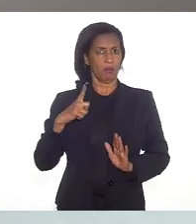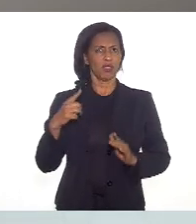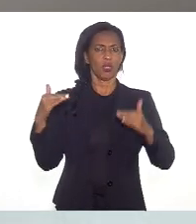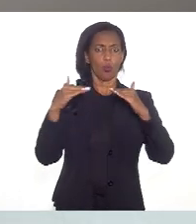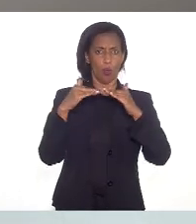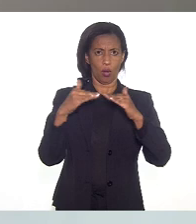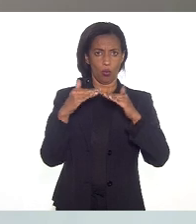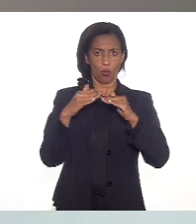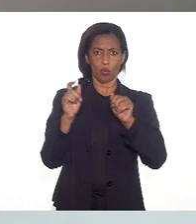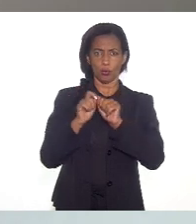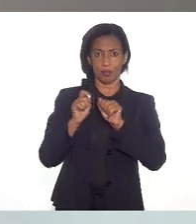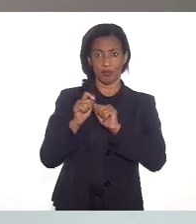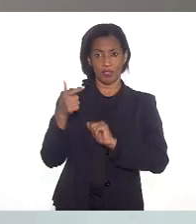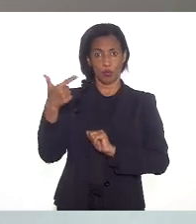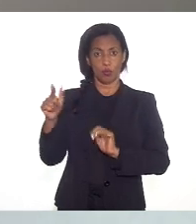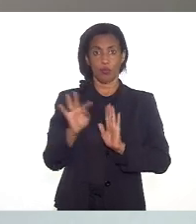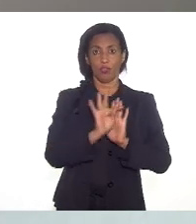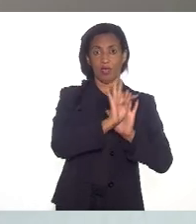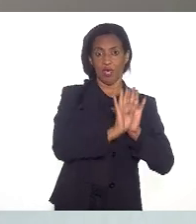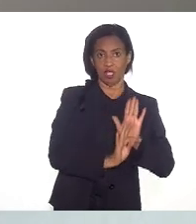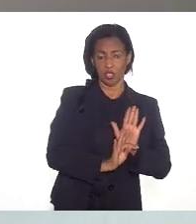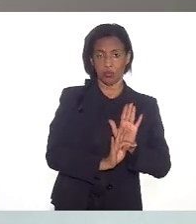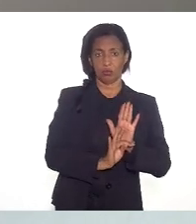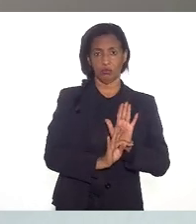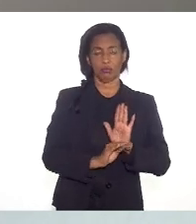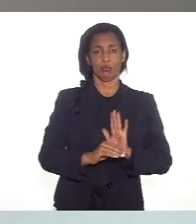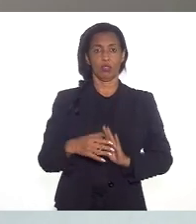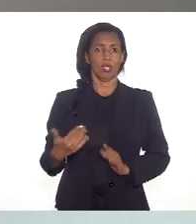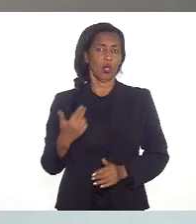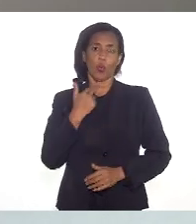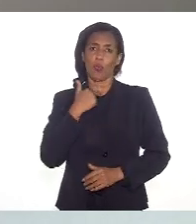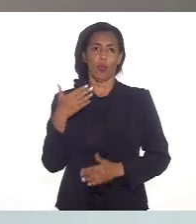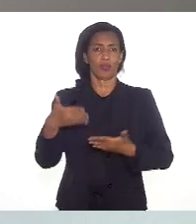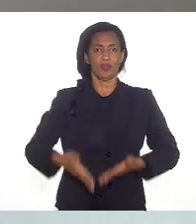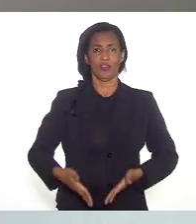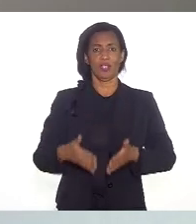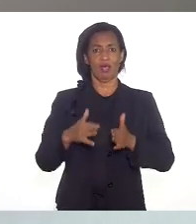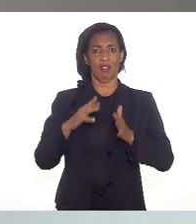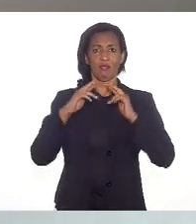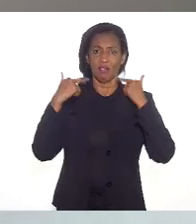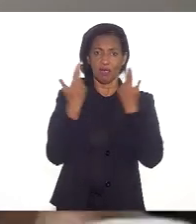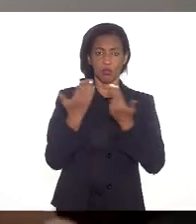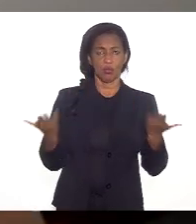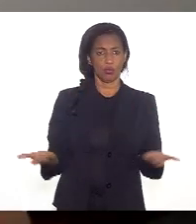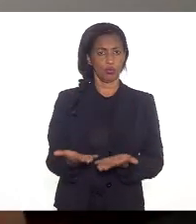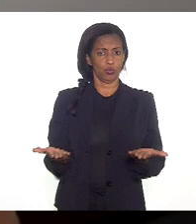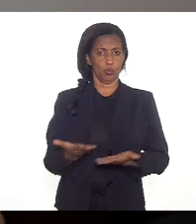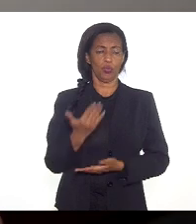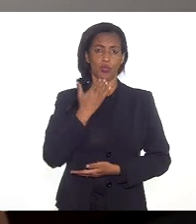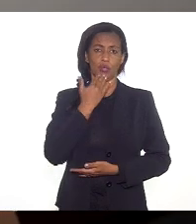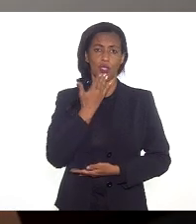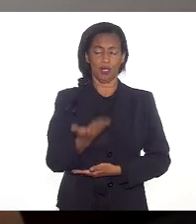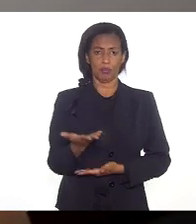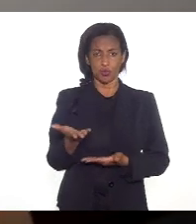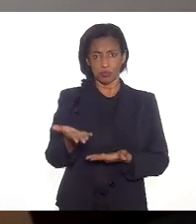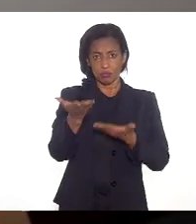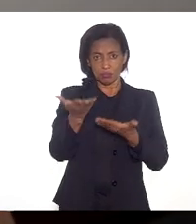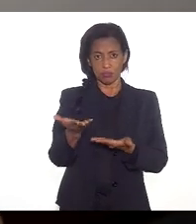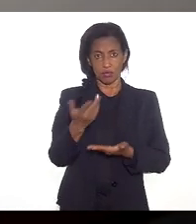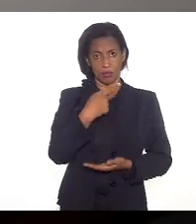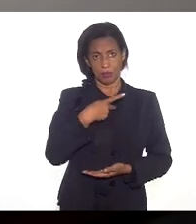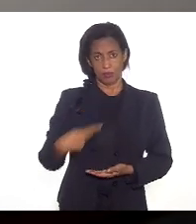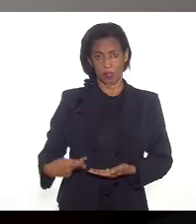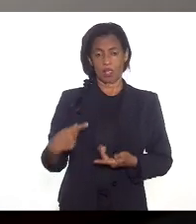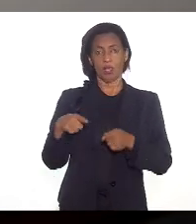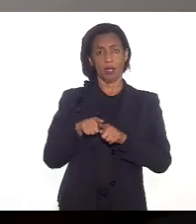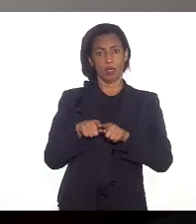texto pactuado. Então, eu não vou poder ficar muito tempo na reunião de hoje e queria pedir à Vossa Excelência e ao plenário